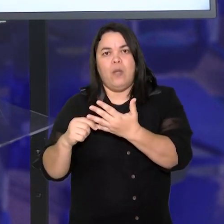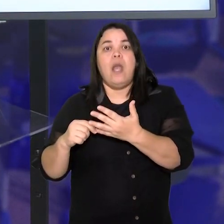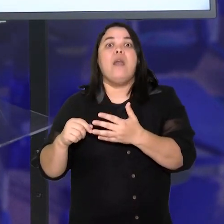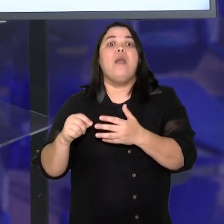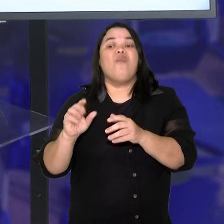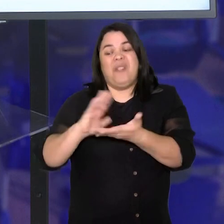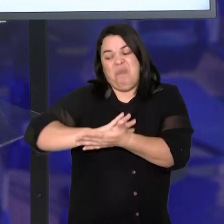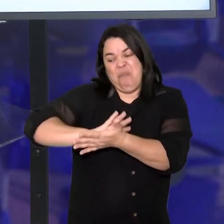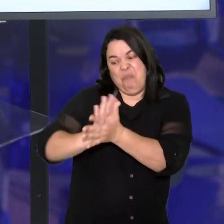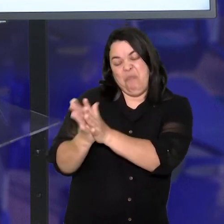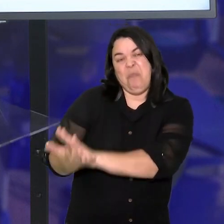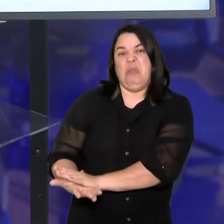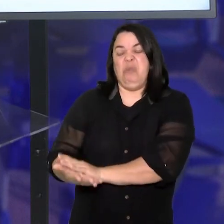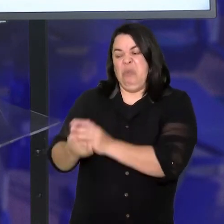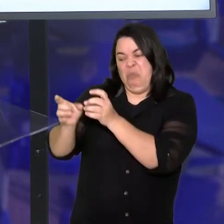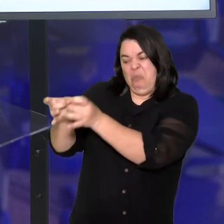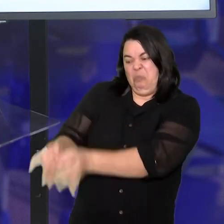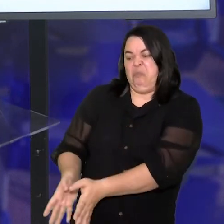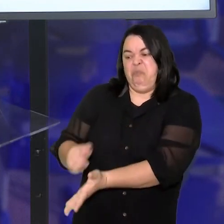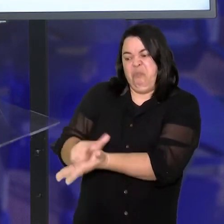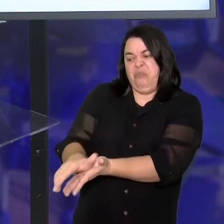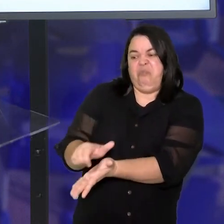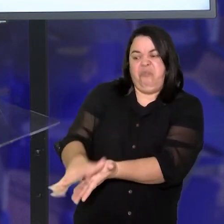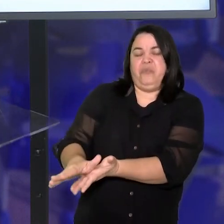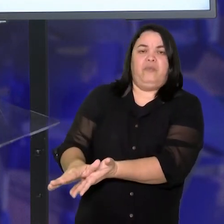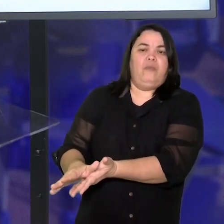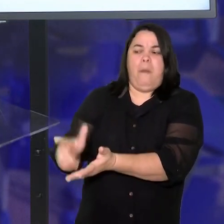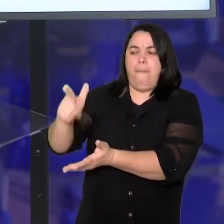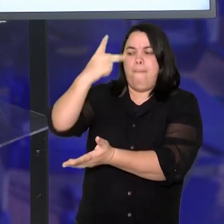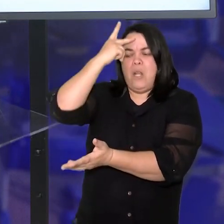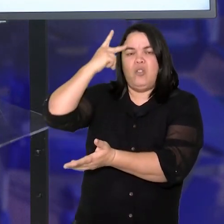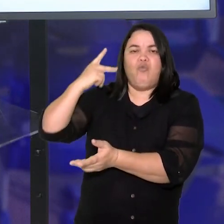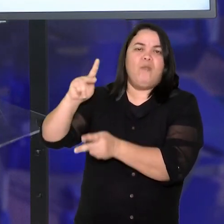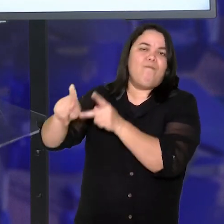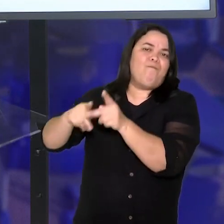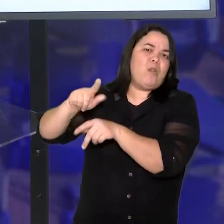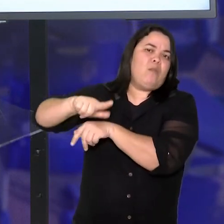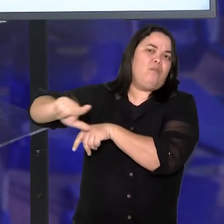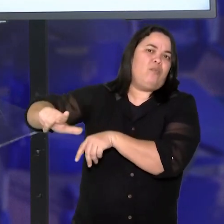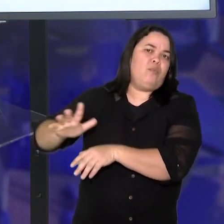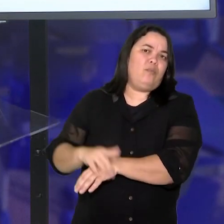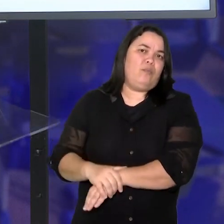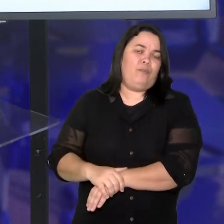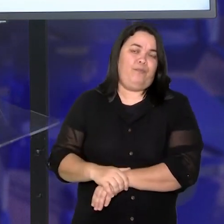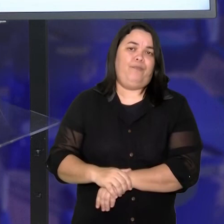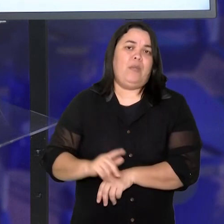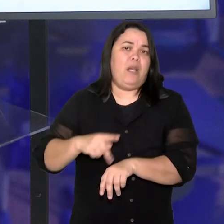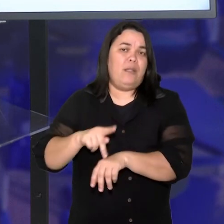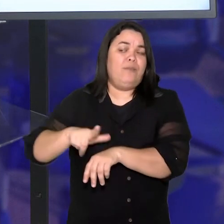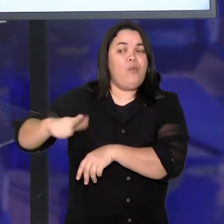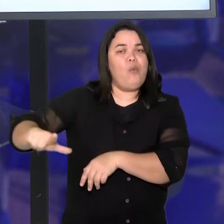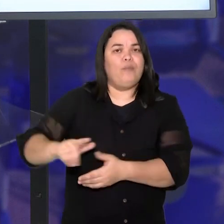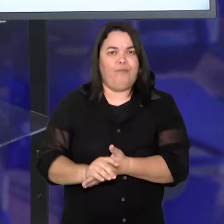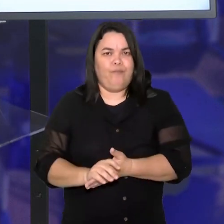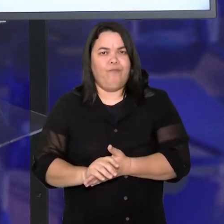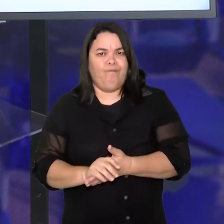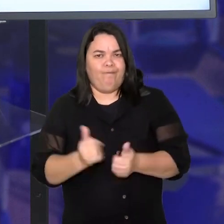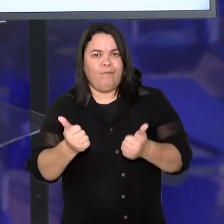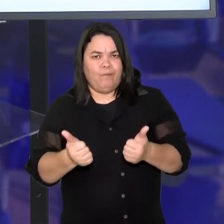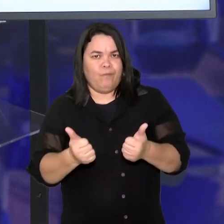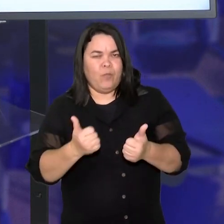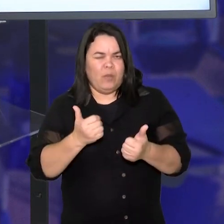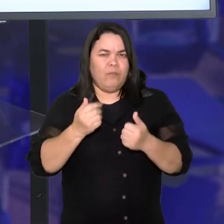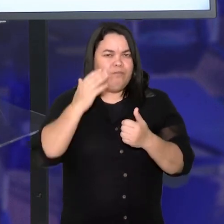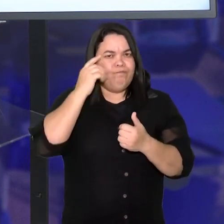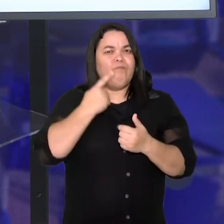que rejeitam os estrangeiros, que têm uma certa aversão aos estrangeiros, né? Espero que vocês tenham entendido e tenham